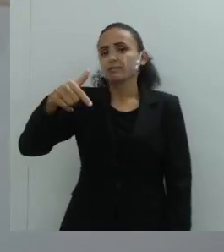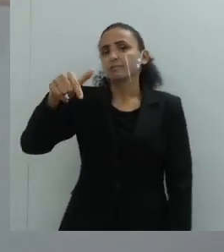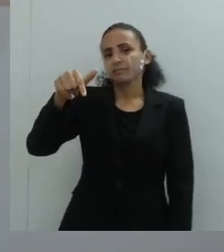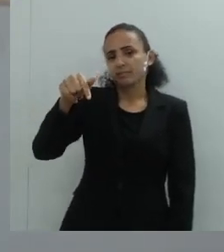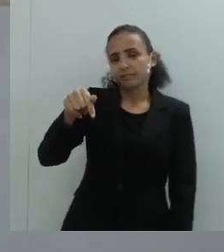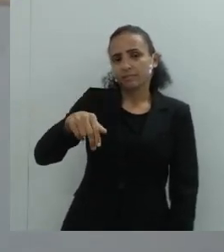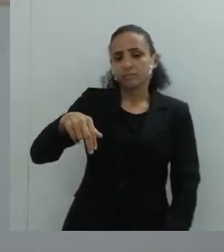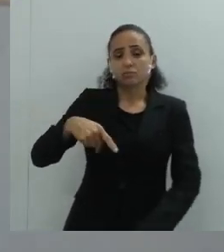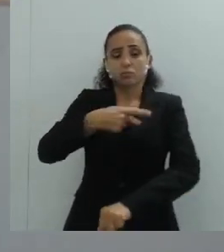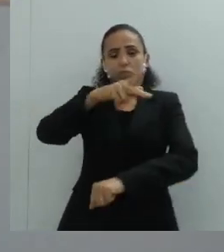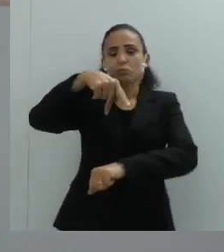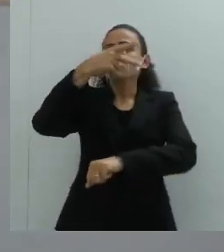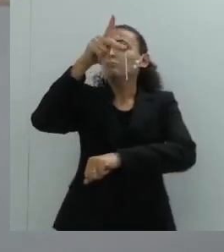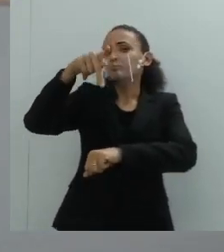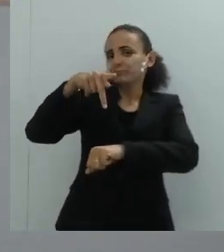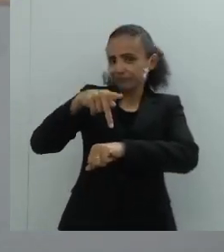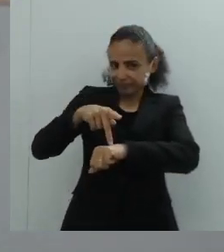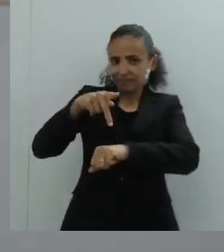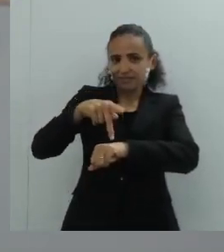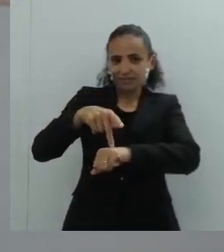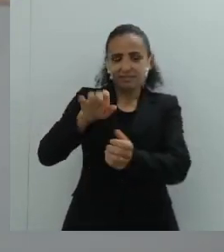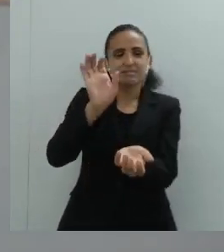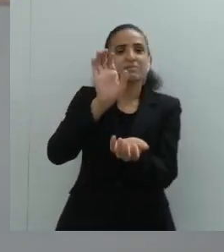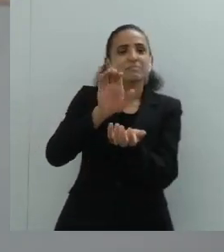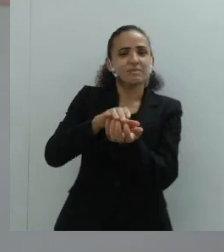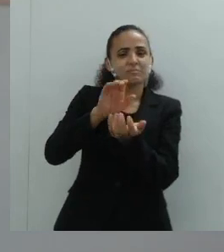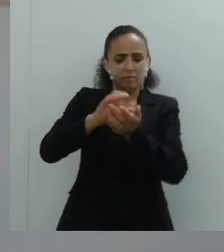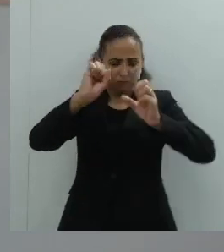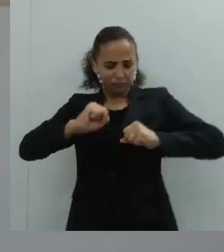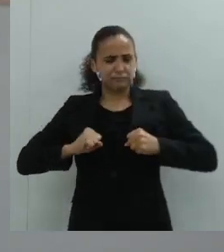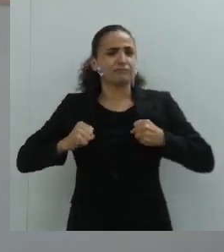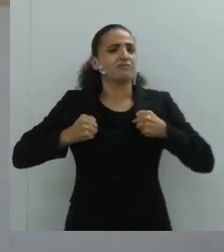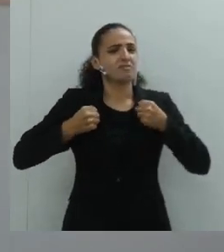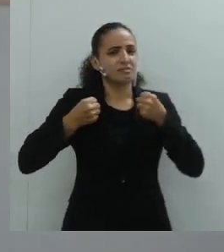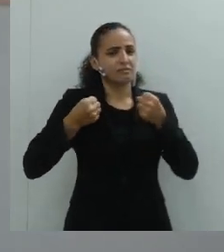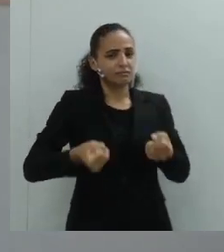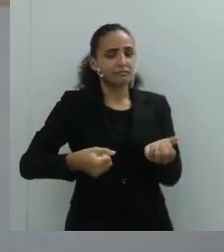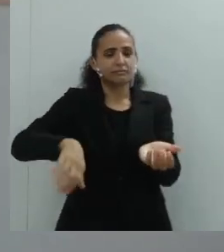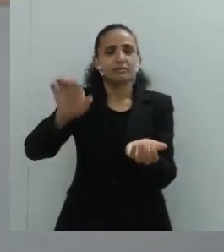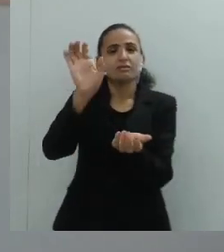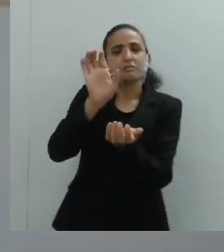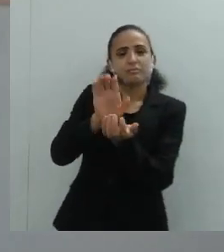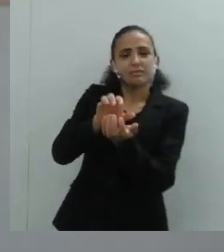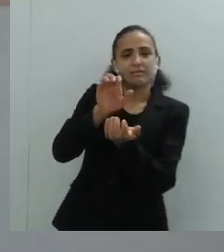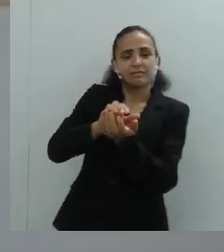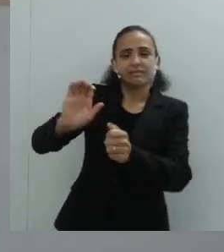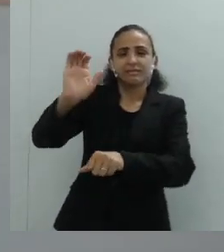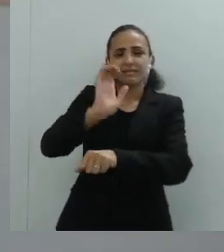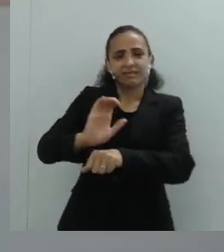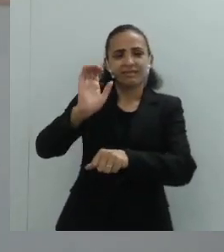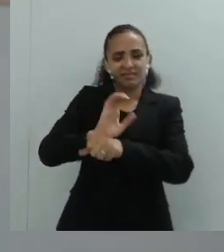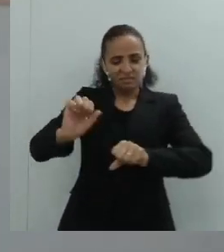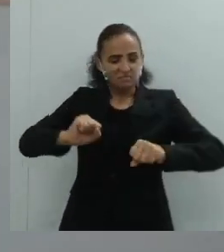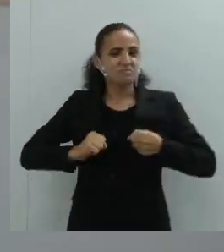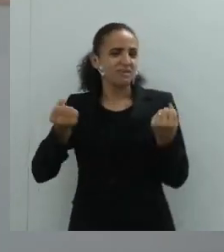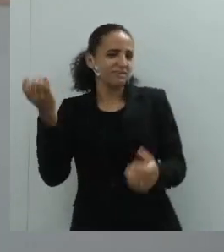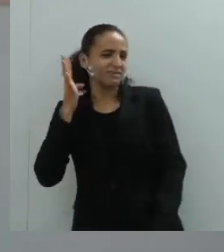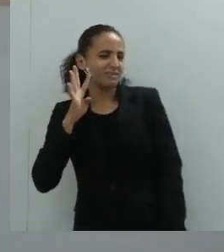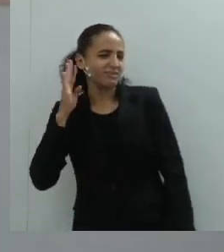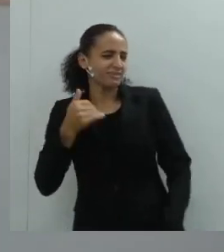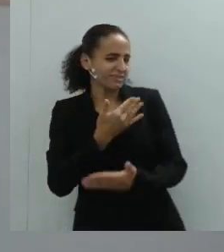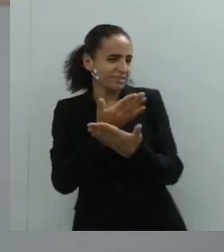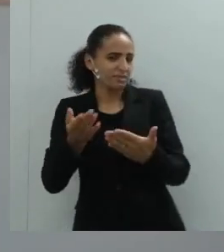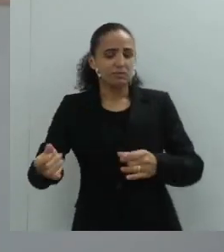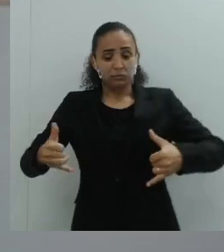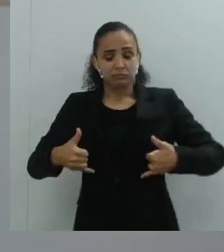1817 se tornava um país. Pernambuco é resistência, Pernambuco é um estado arretado e